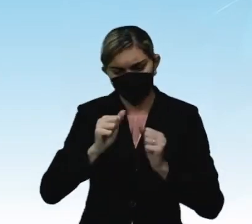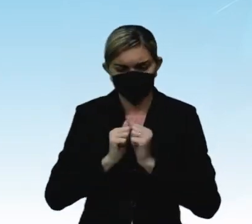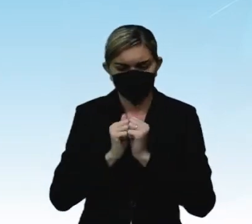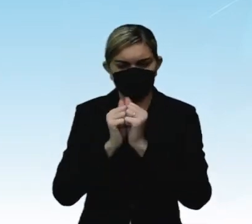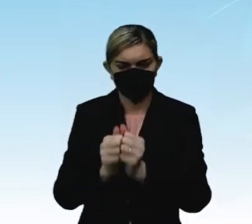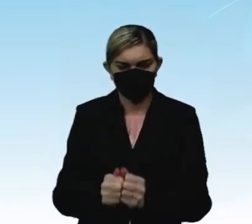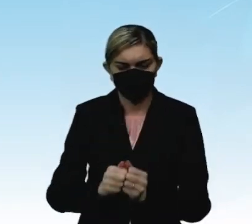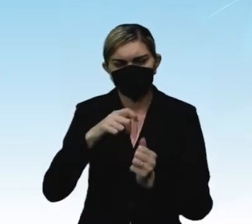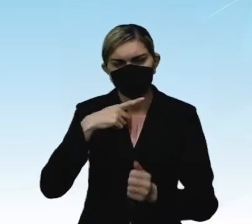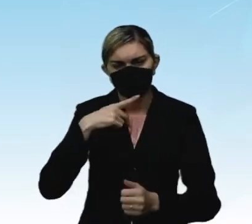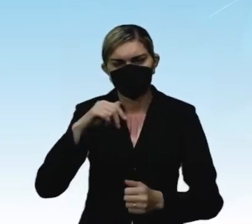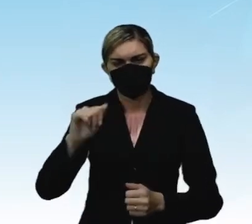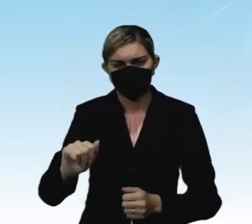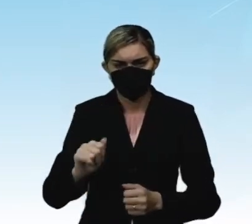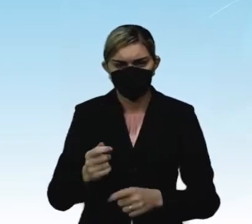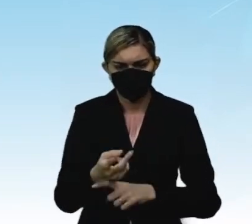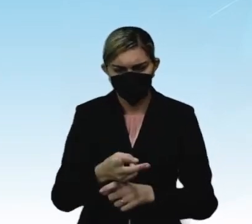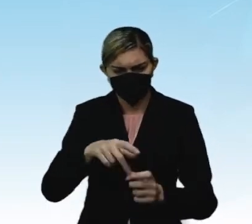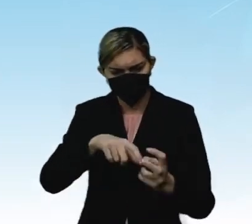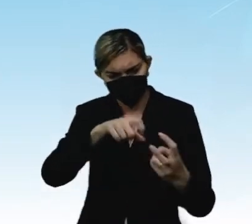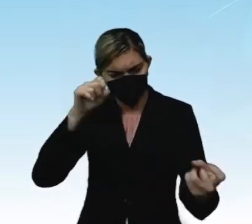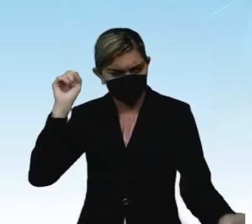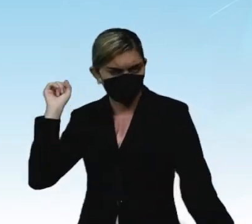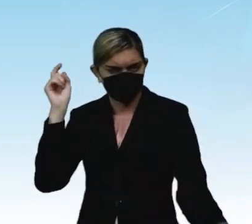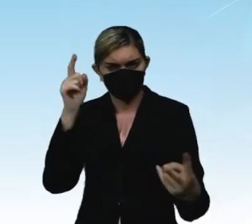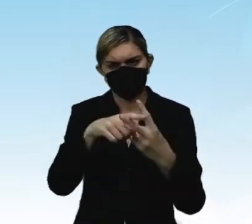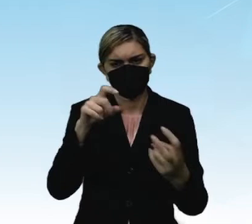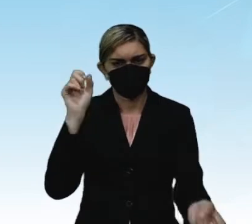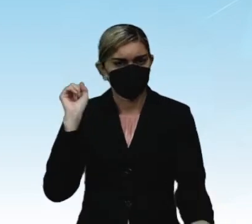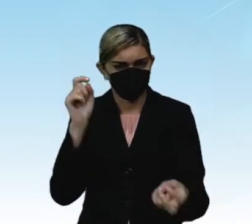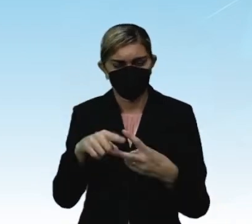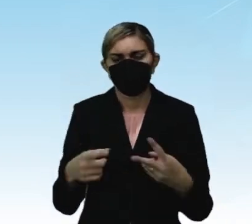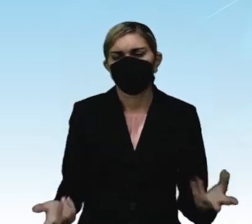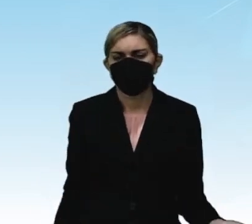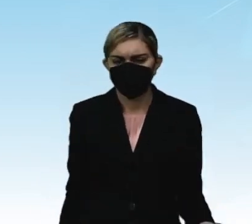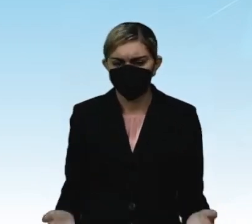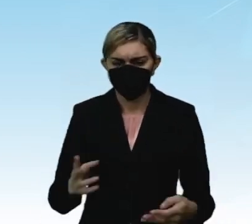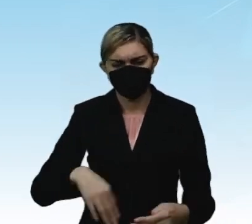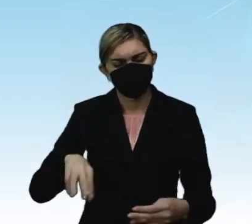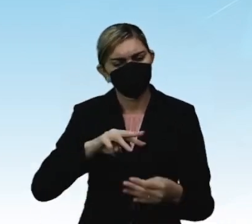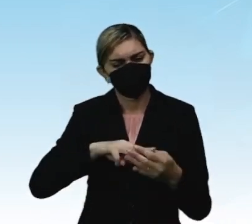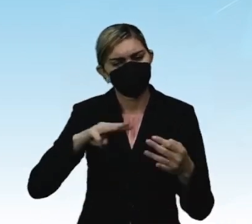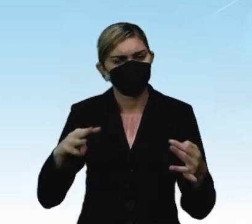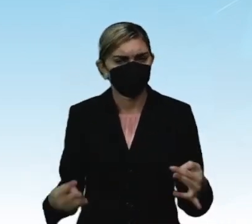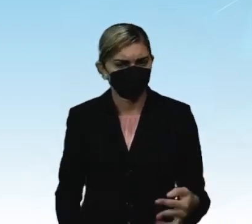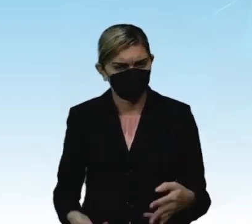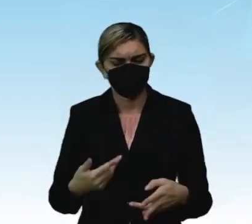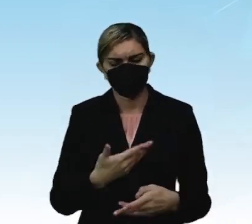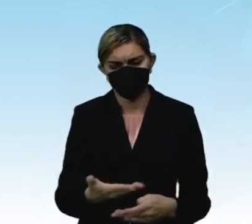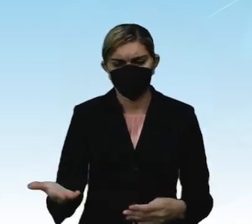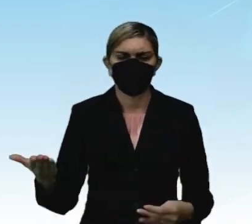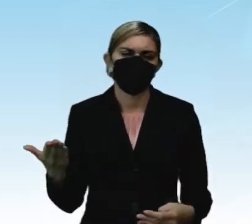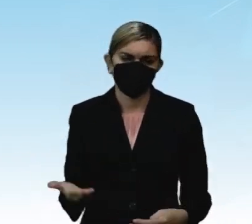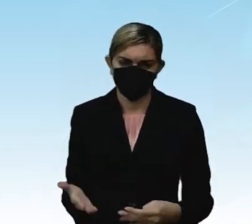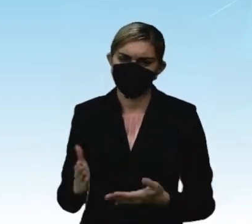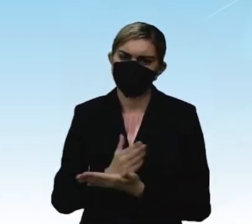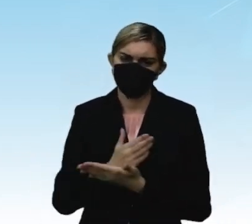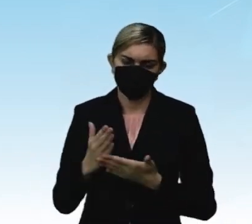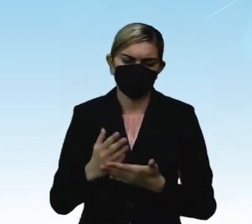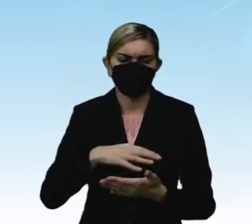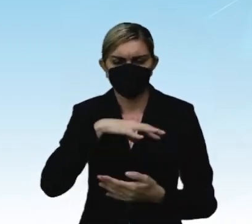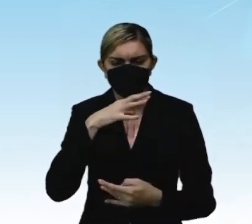o pai para caçar. Então, ver todos os macetes, os métodos para poder pegar algum